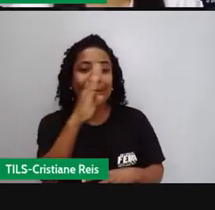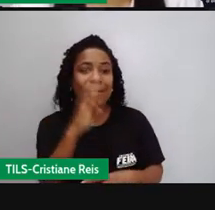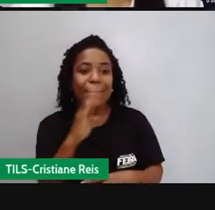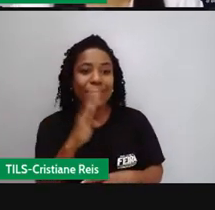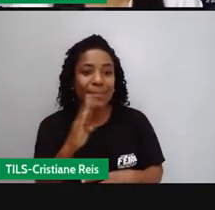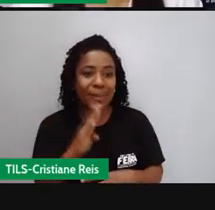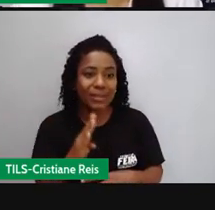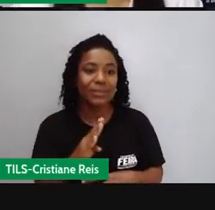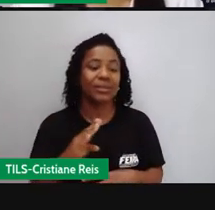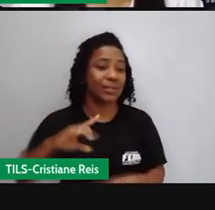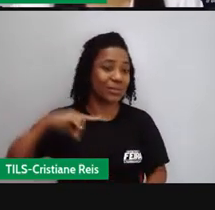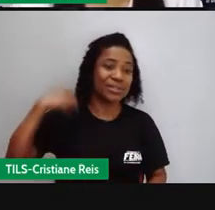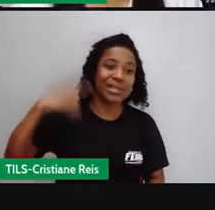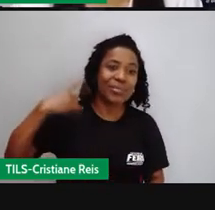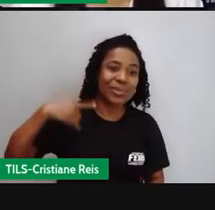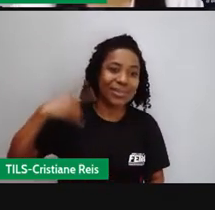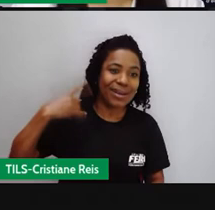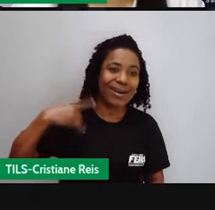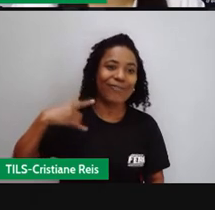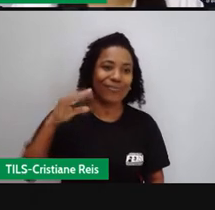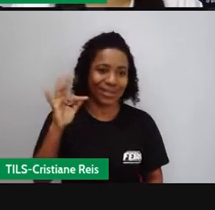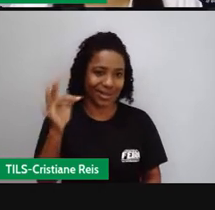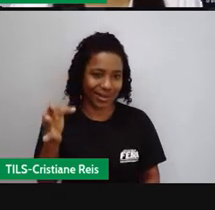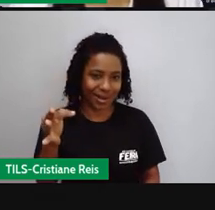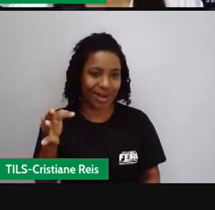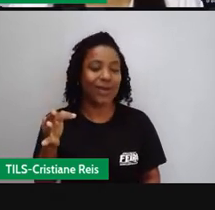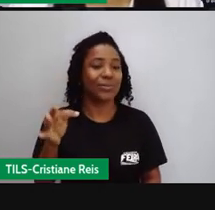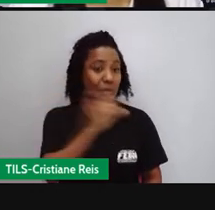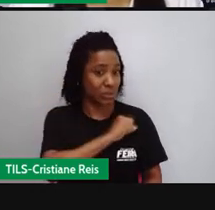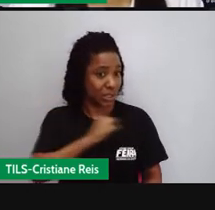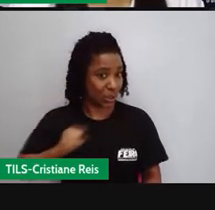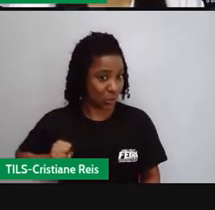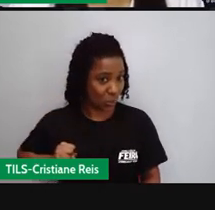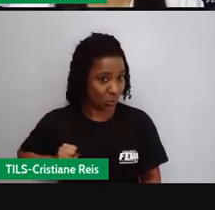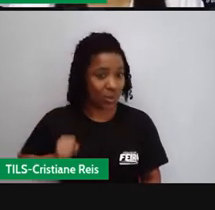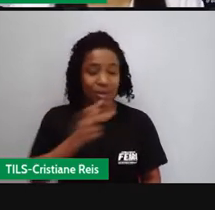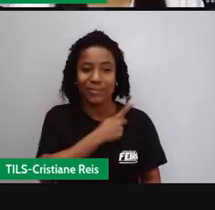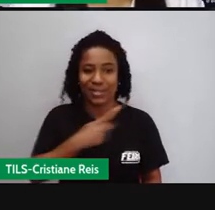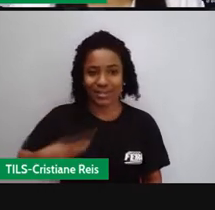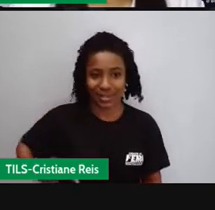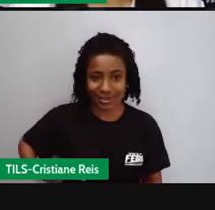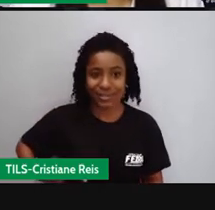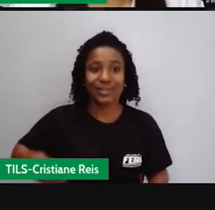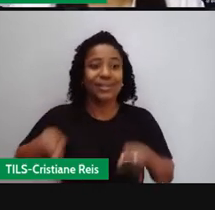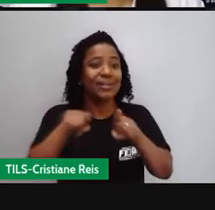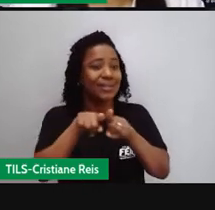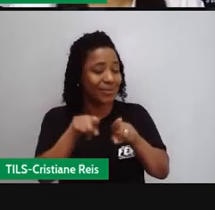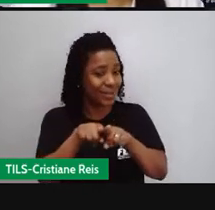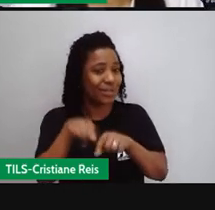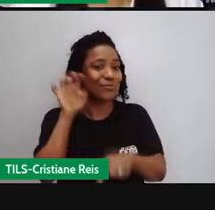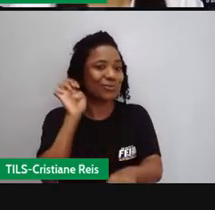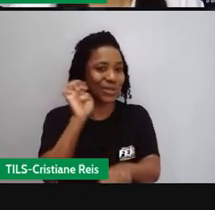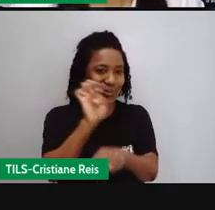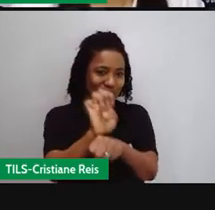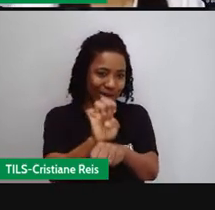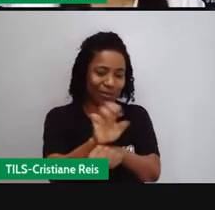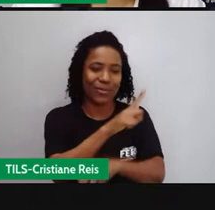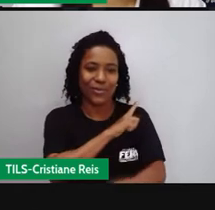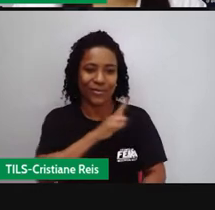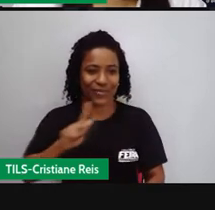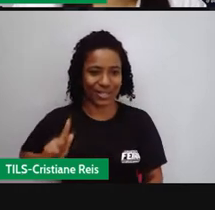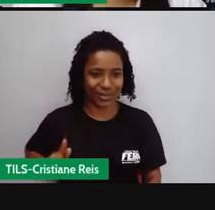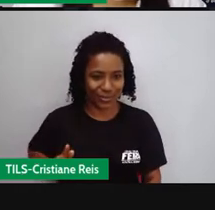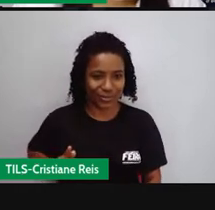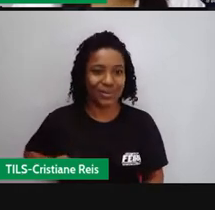deputados federais, os senadores e o presidente, quando também na escala estadual, com os governadores e